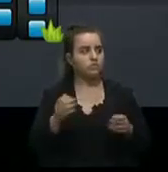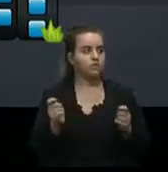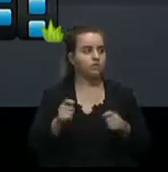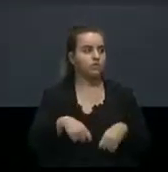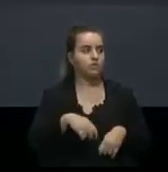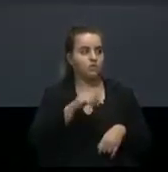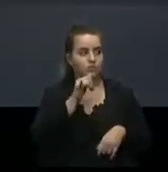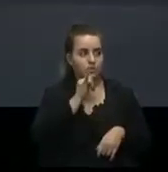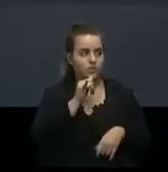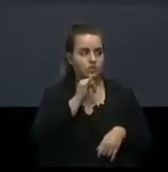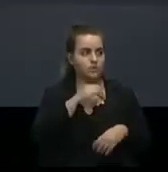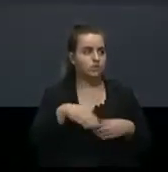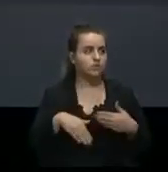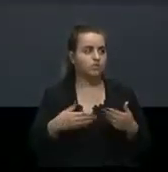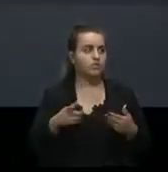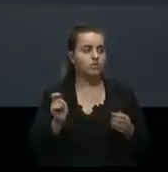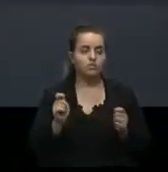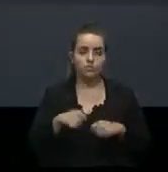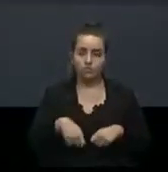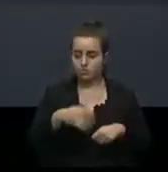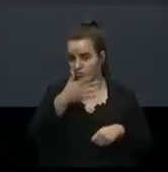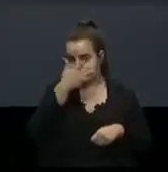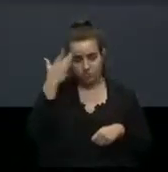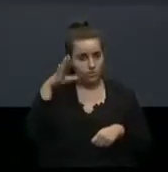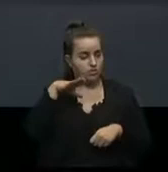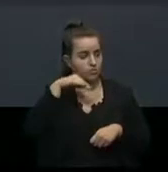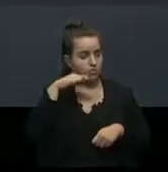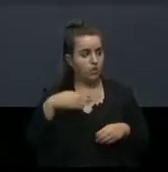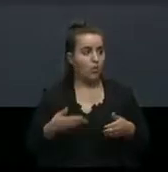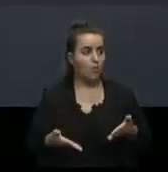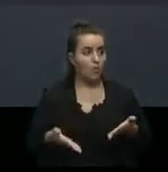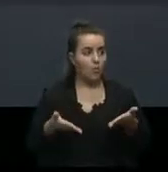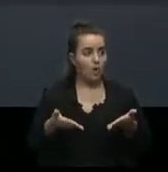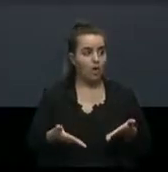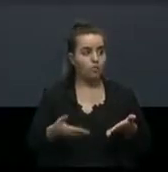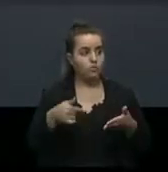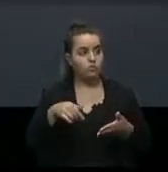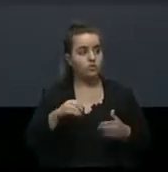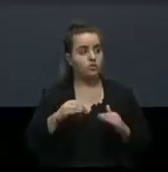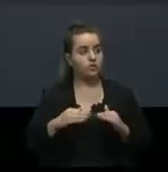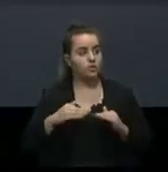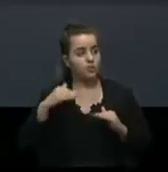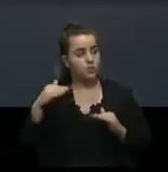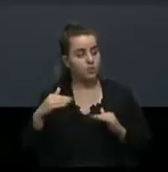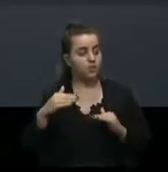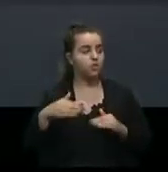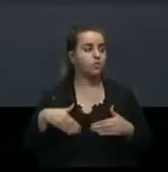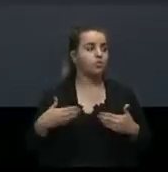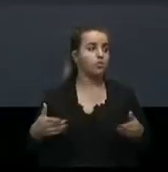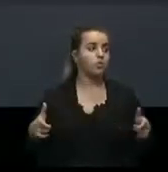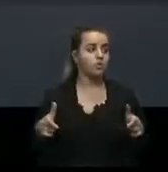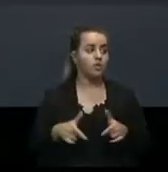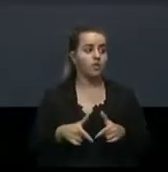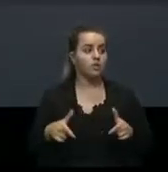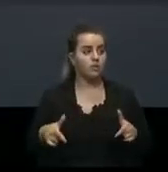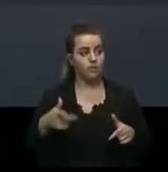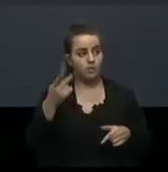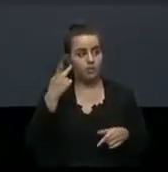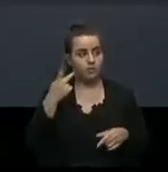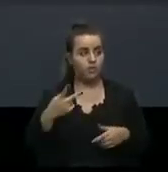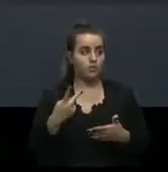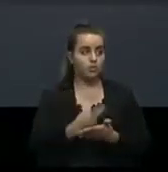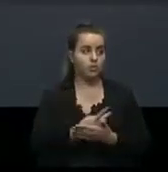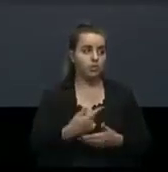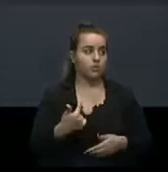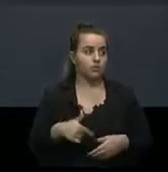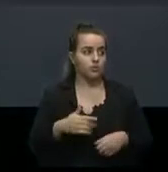Por exemplo, qual a chance de um funcionário pesar 70 quilos ou mais? Qual deve ser o tamanho da amostra para que a margem de erro